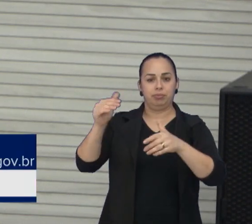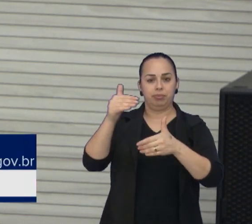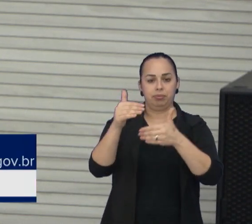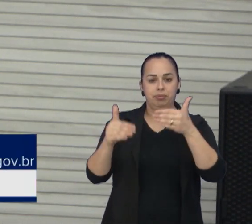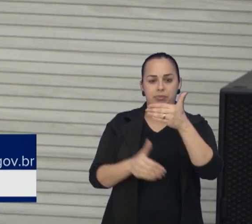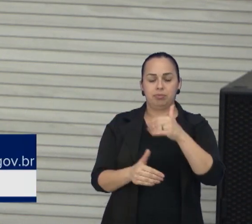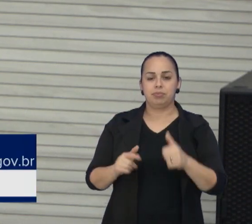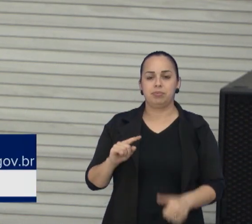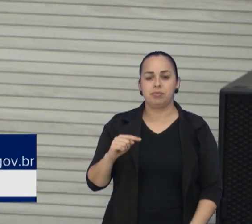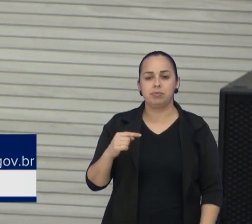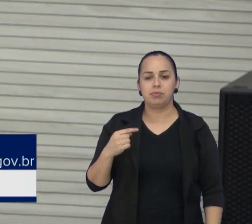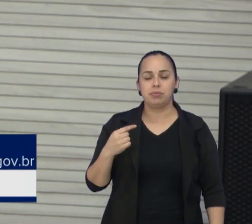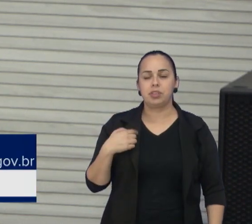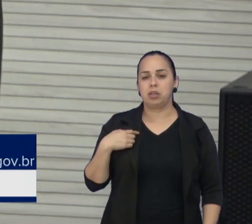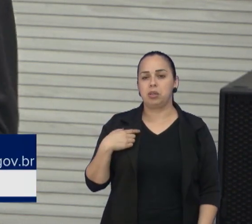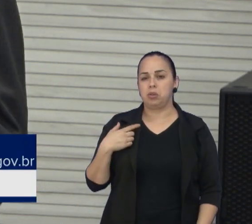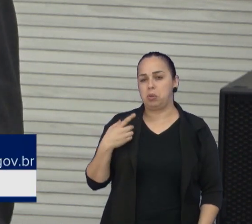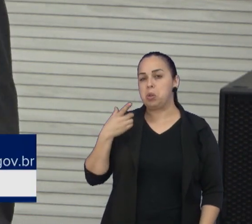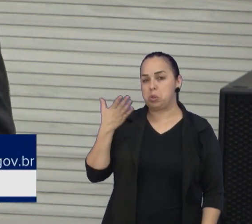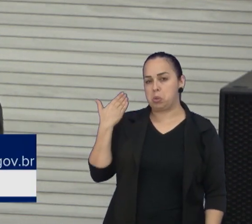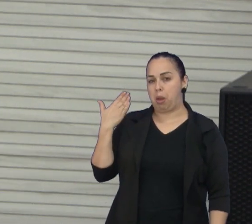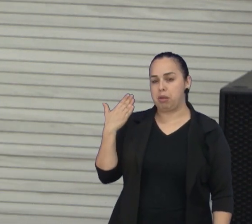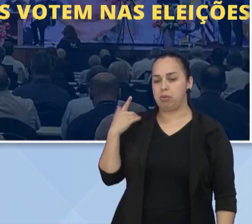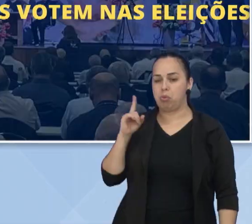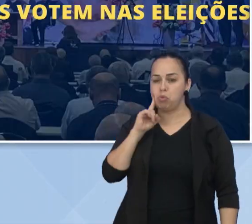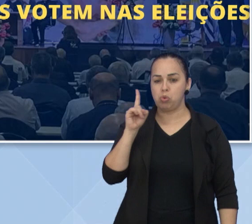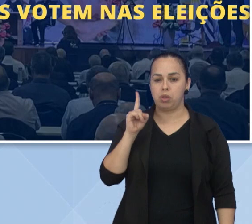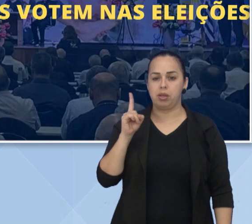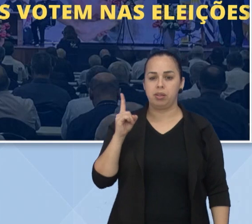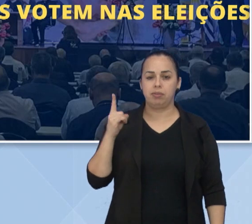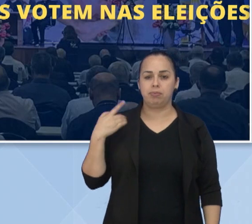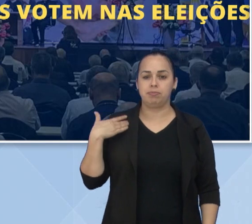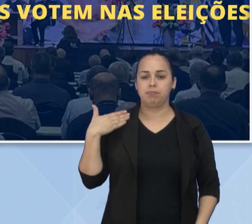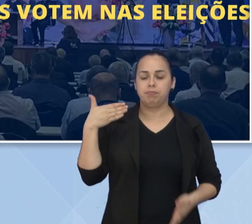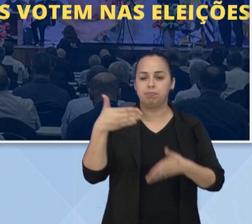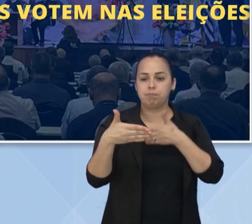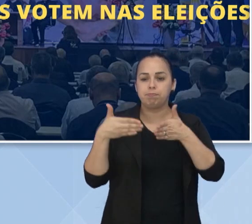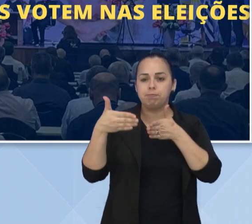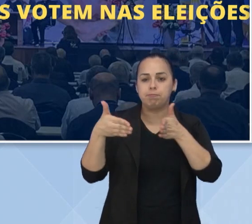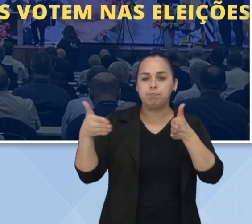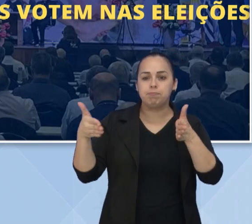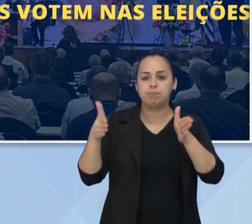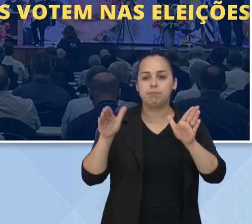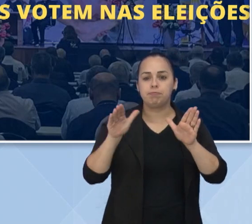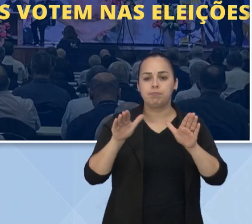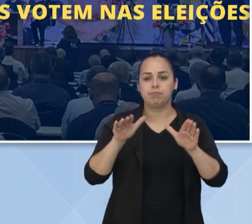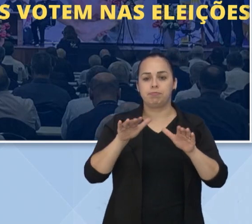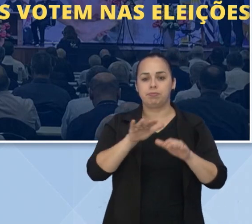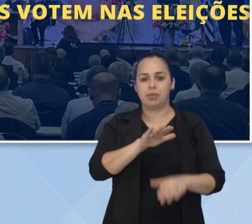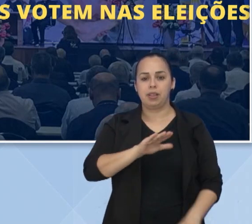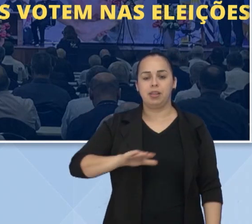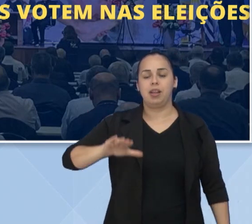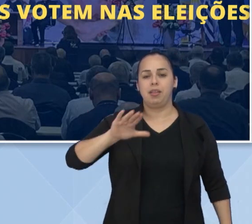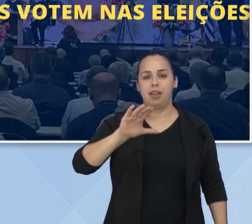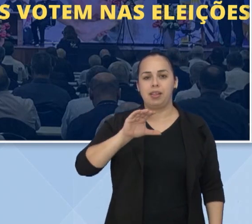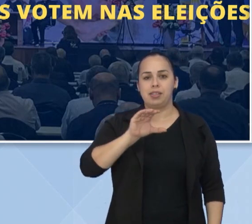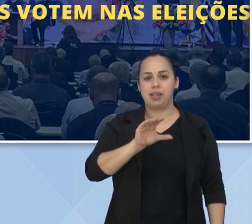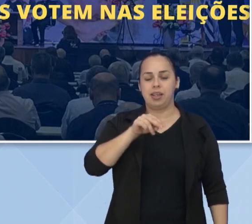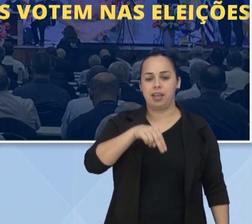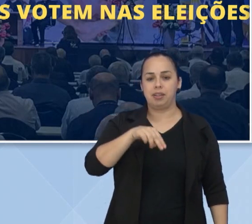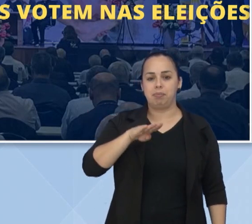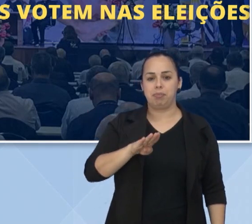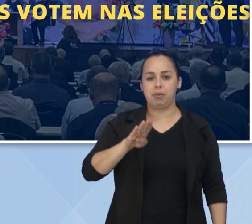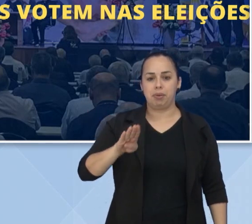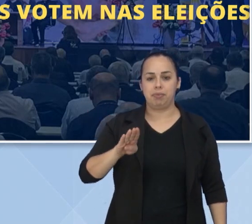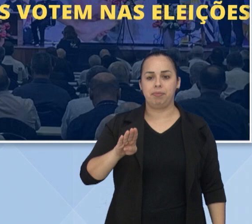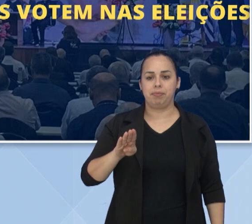Nós acompanhamos nos últimos dias, senhor presidente, aí mais uma Assembleia Geral da CNBB, Conferência